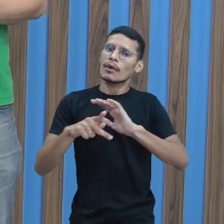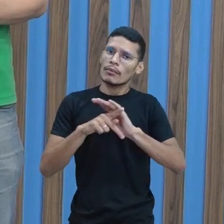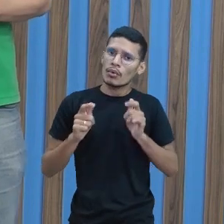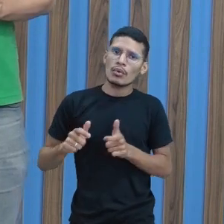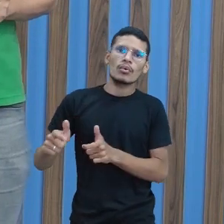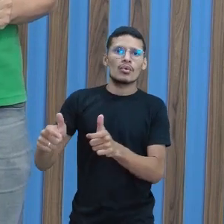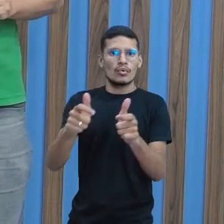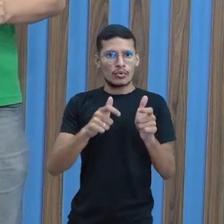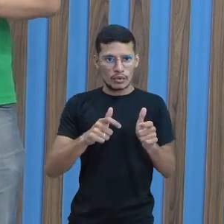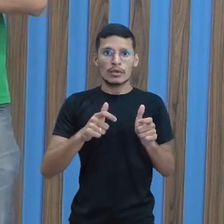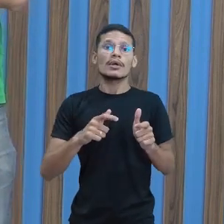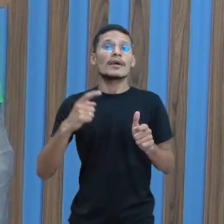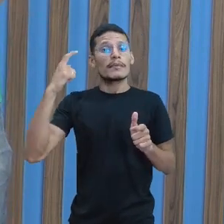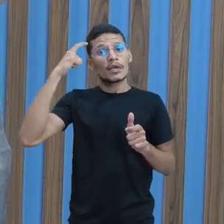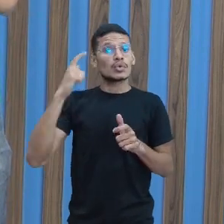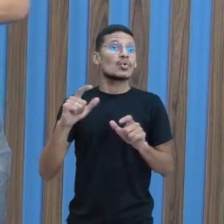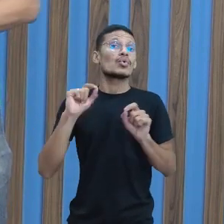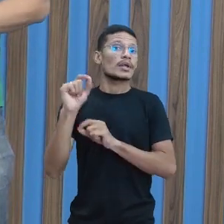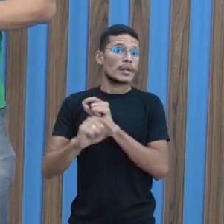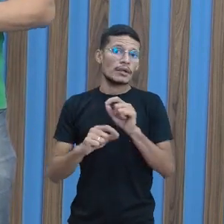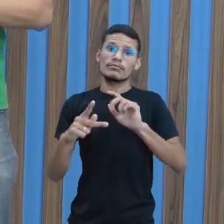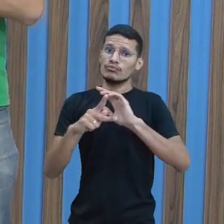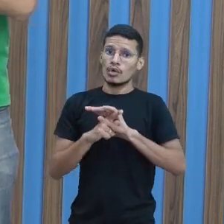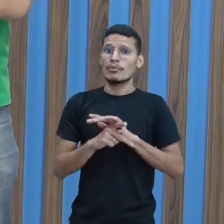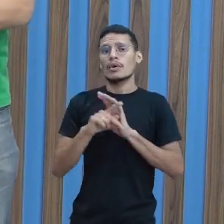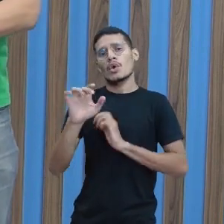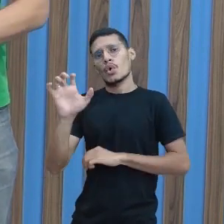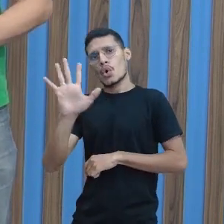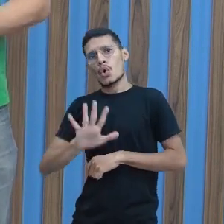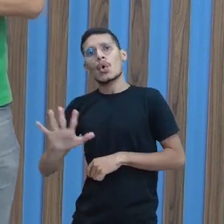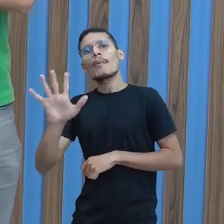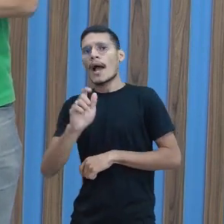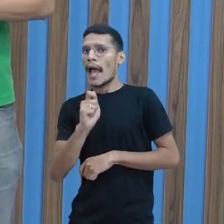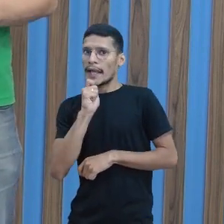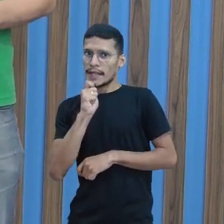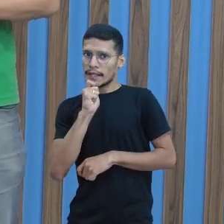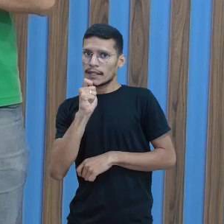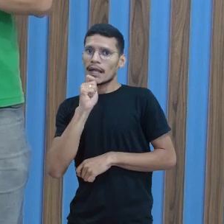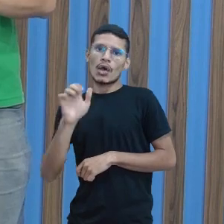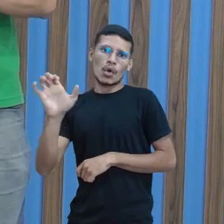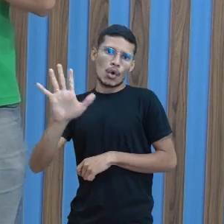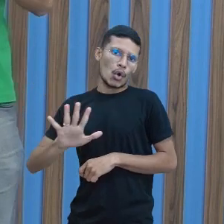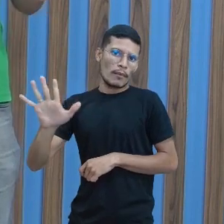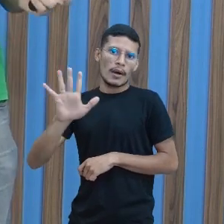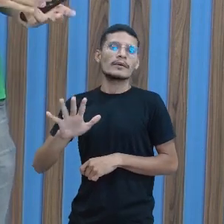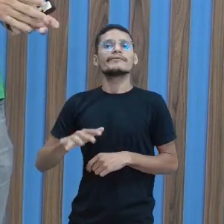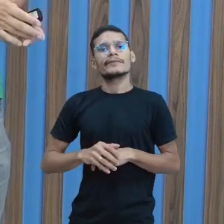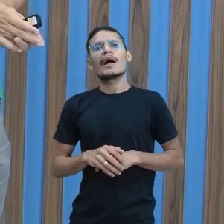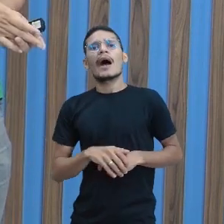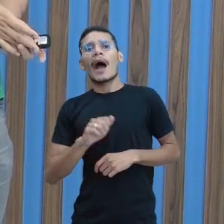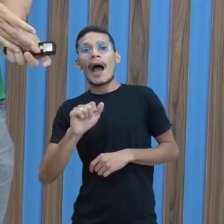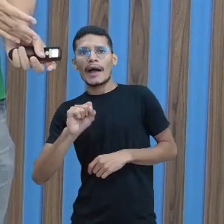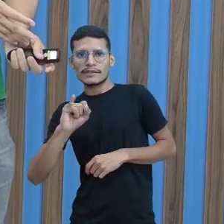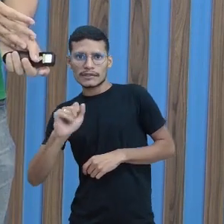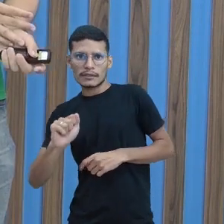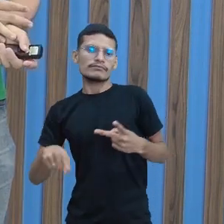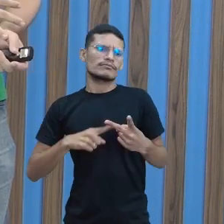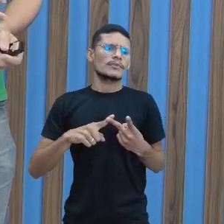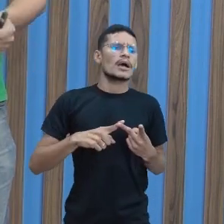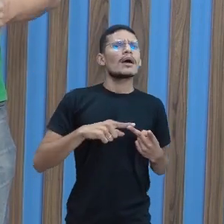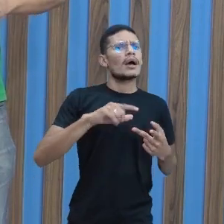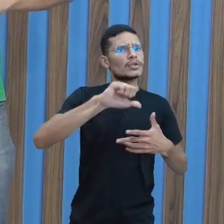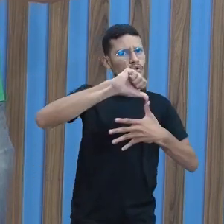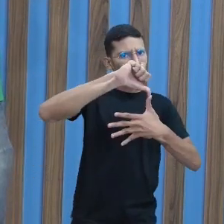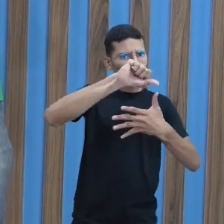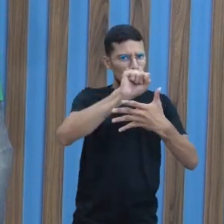territórios. Então, se pensou em territórios, né, na Europa ainda, né, entre a Europa e a Ásia, na Eurásia, tentaram, né, no território da América do